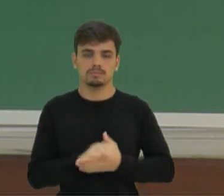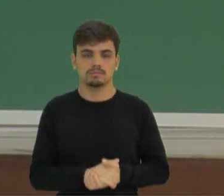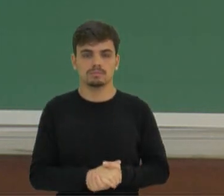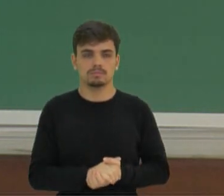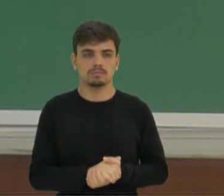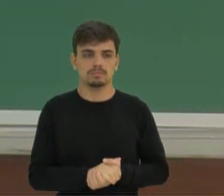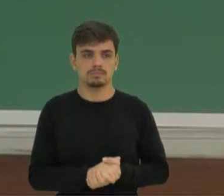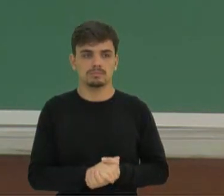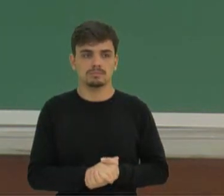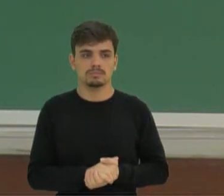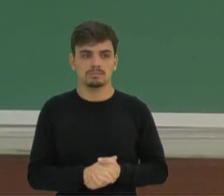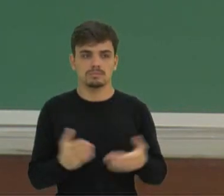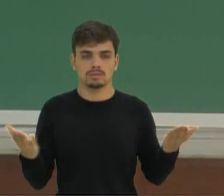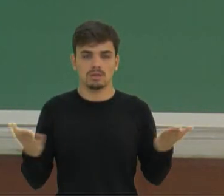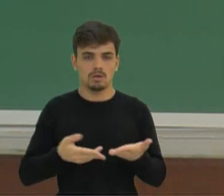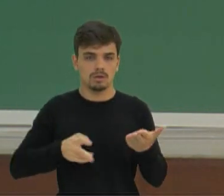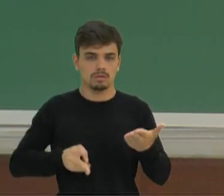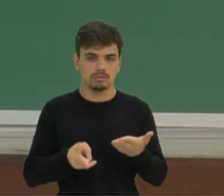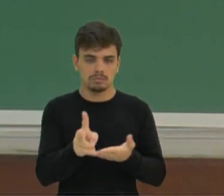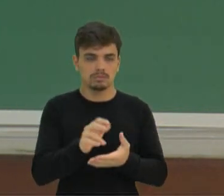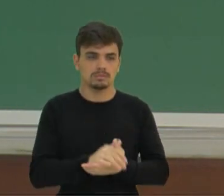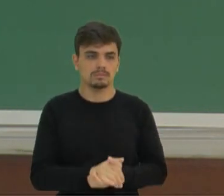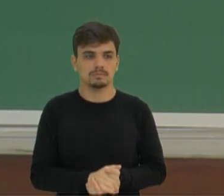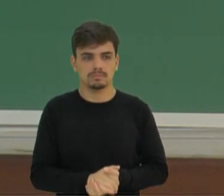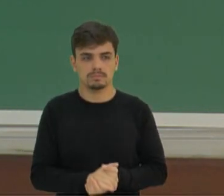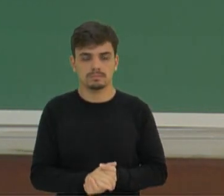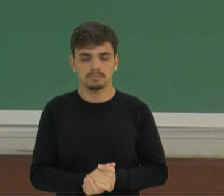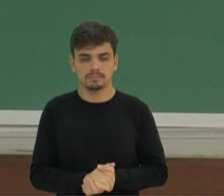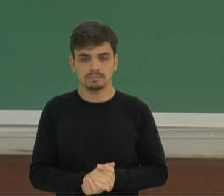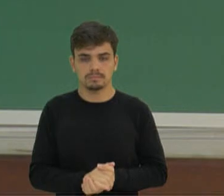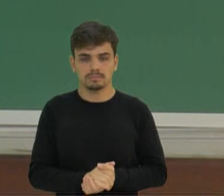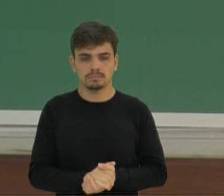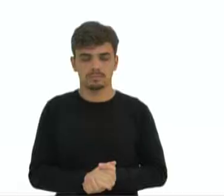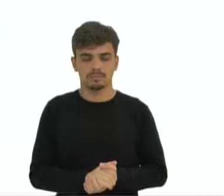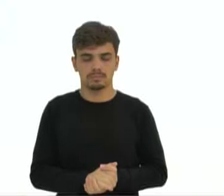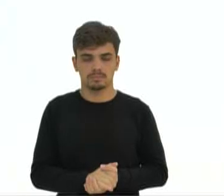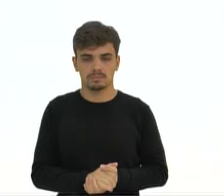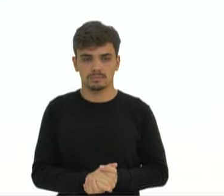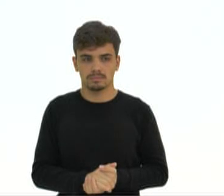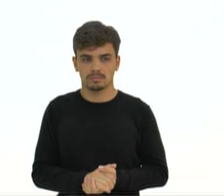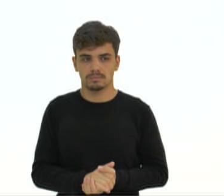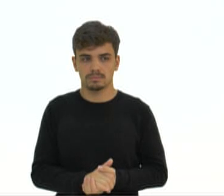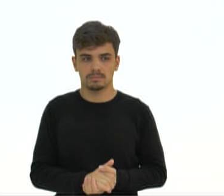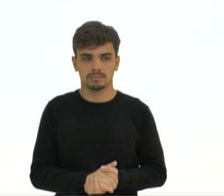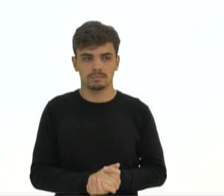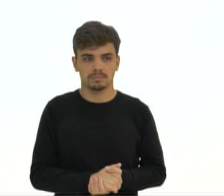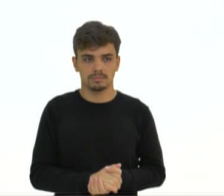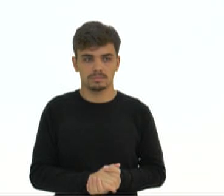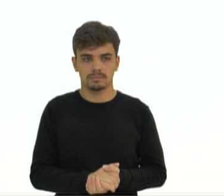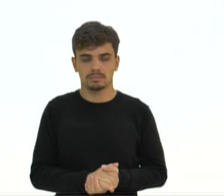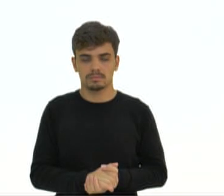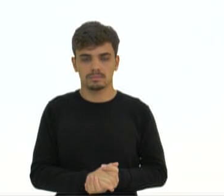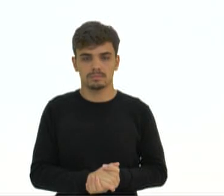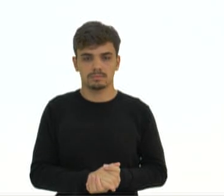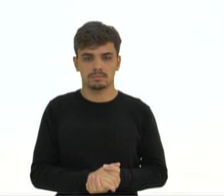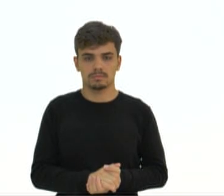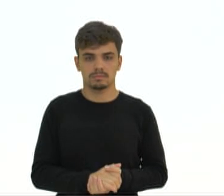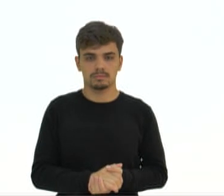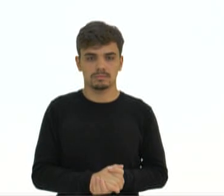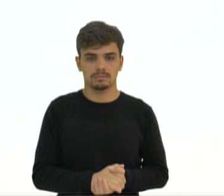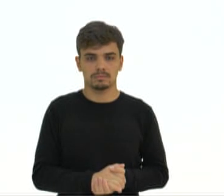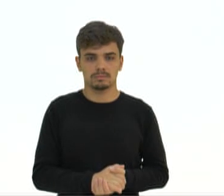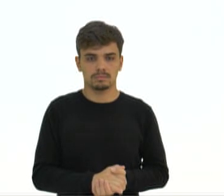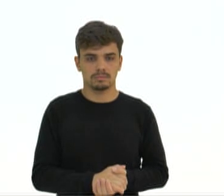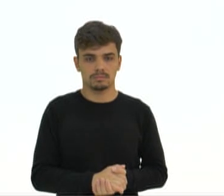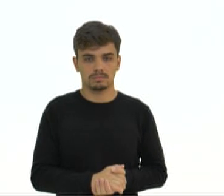Então, continuando. Si la historia no tiene palabras, como percibimos el